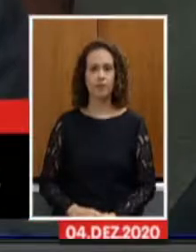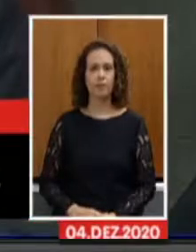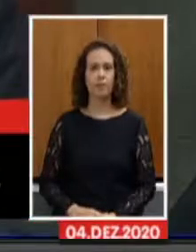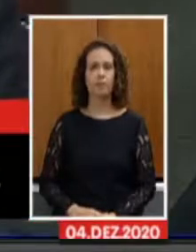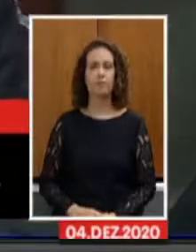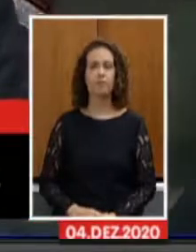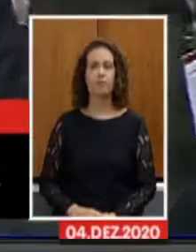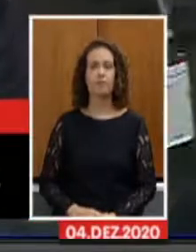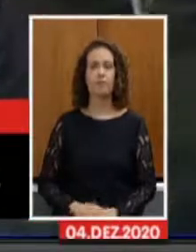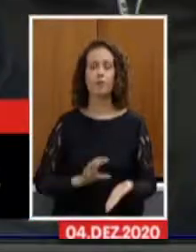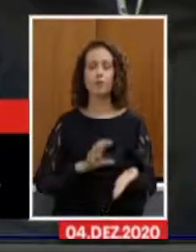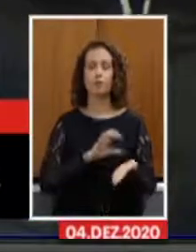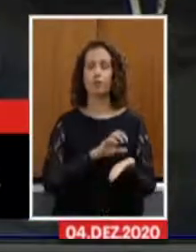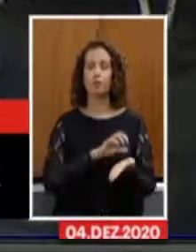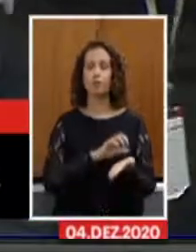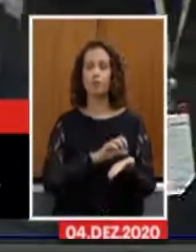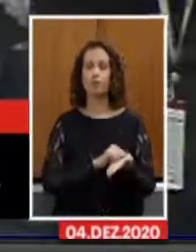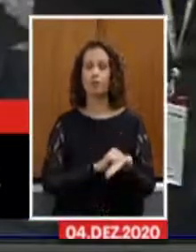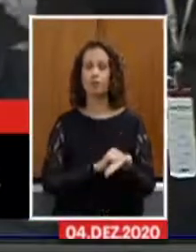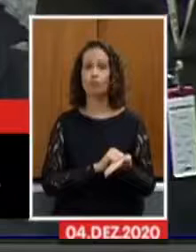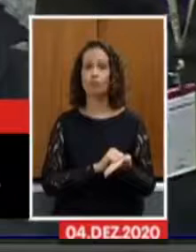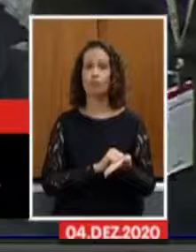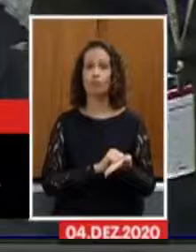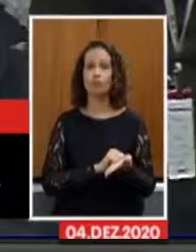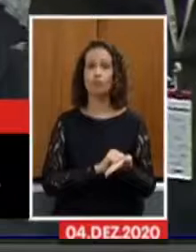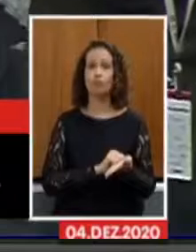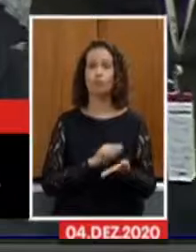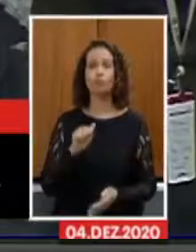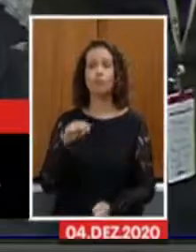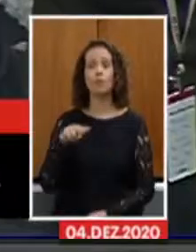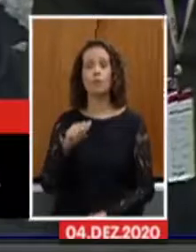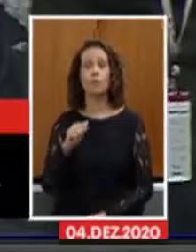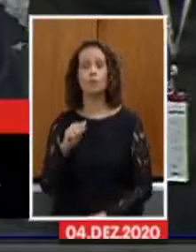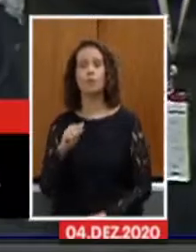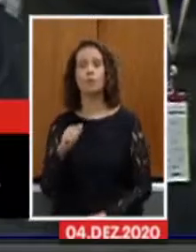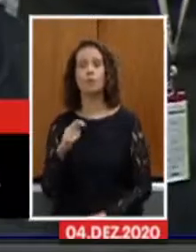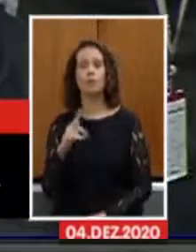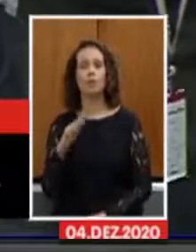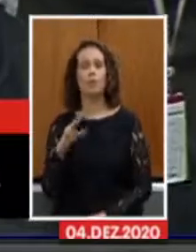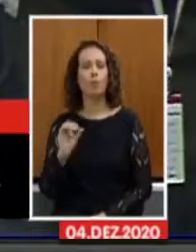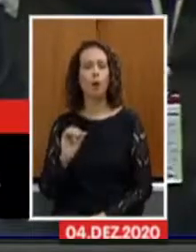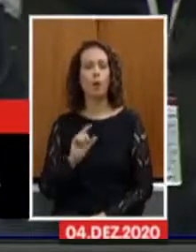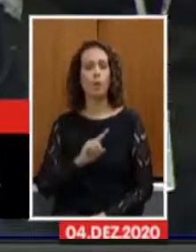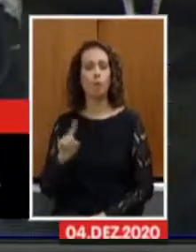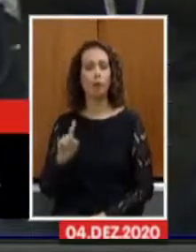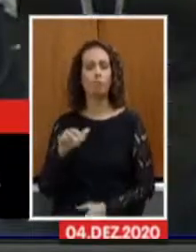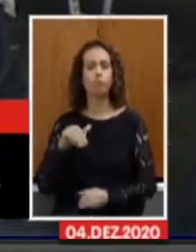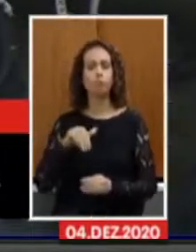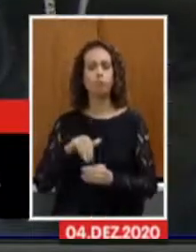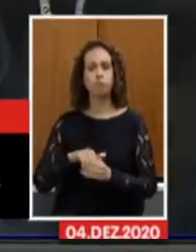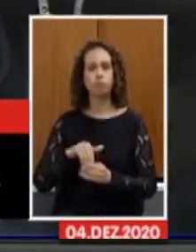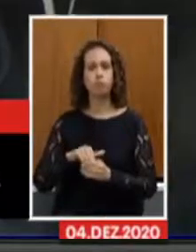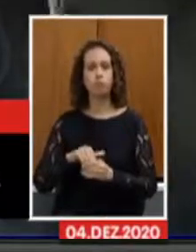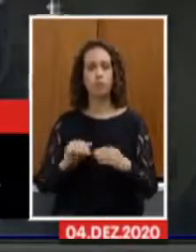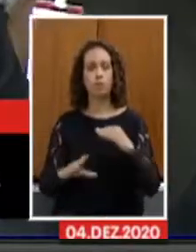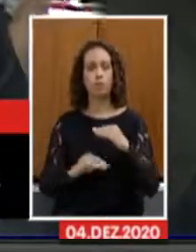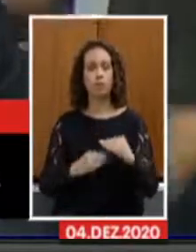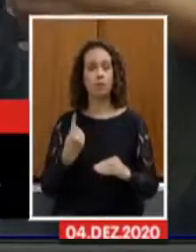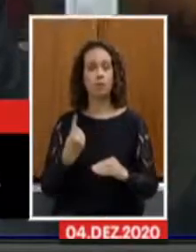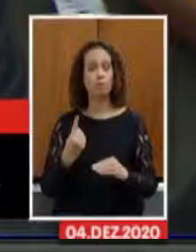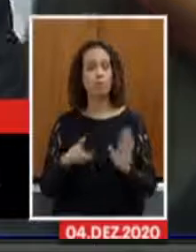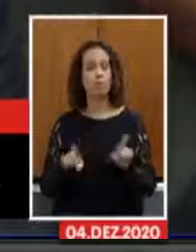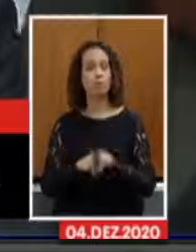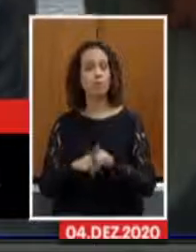Registro os votos não da deputada Ana Paula Siqueira no projeto de lei 1042, emendas 1 e